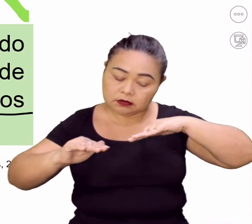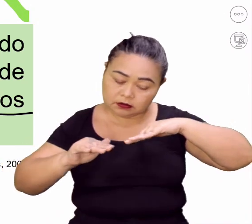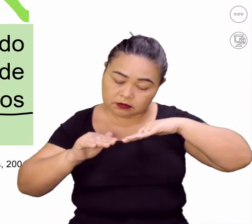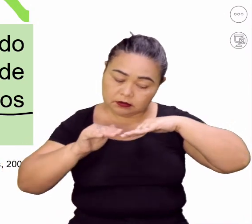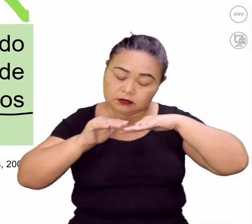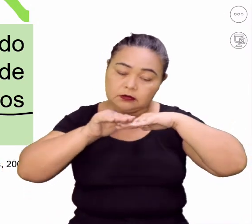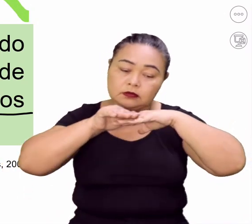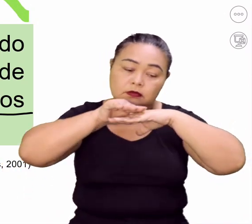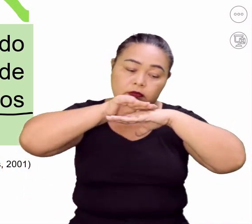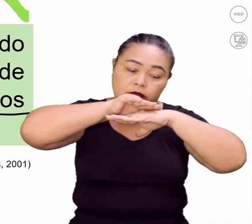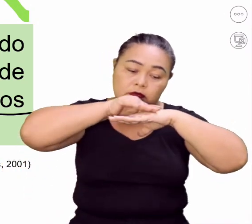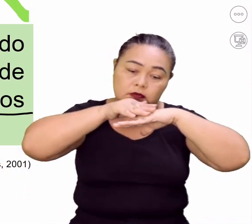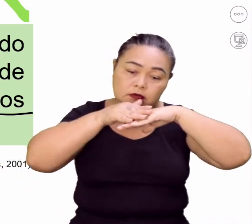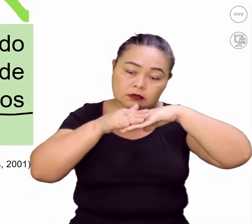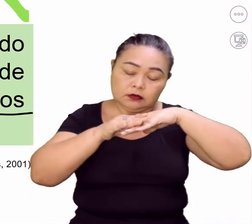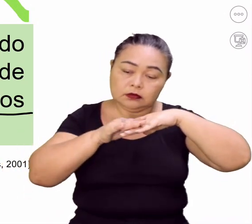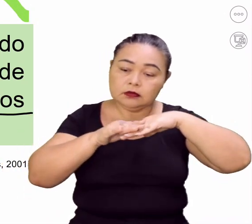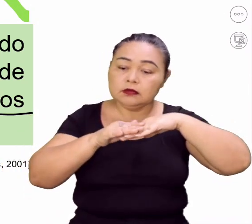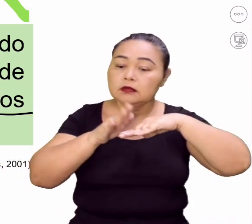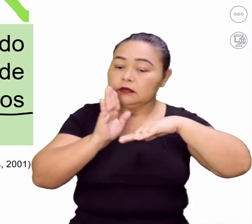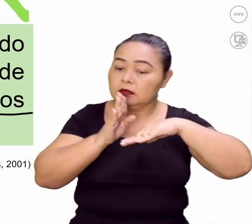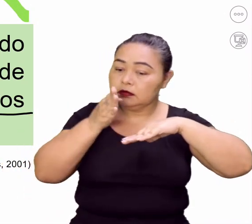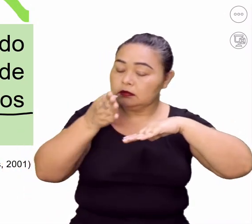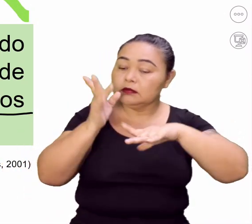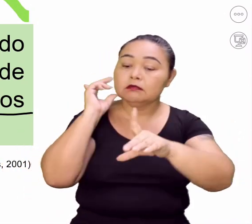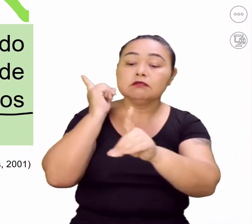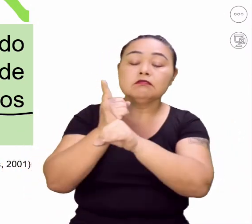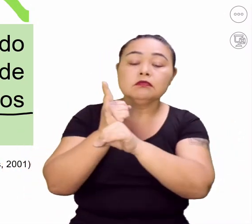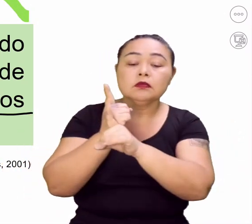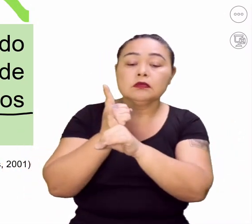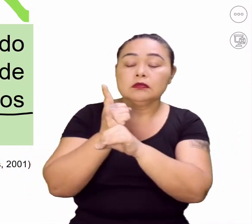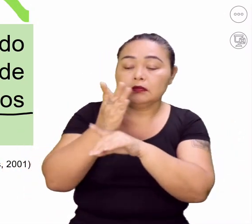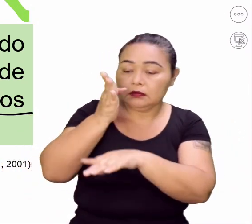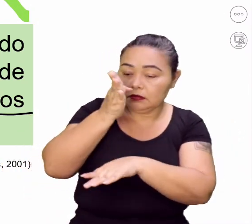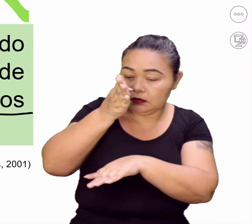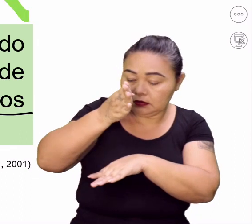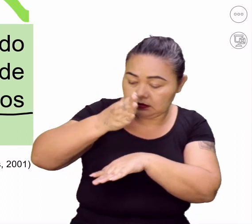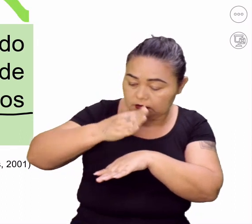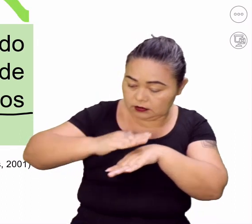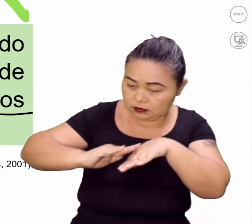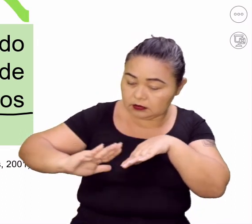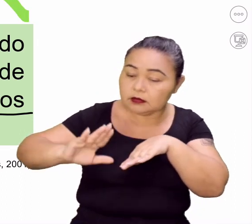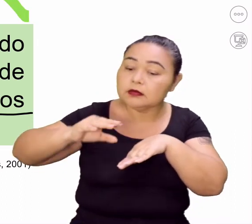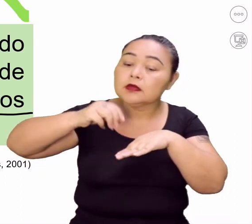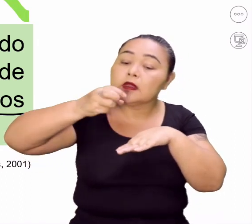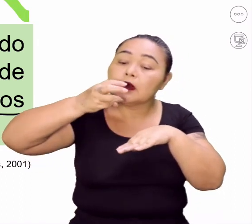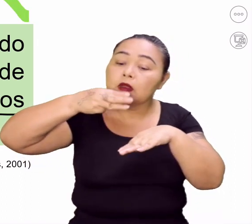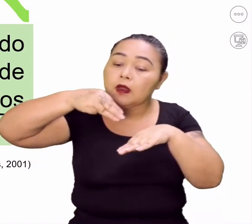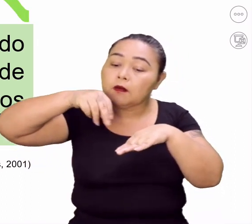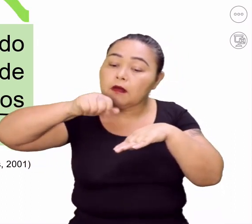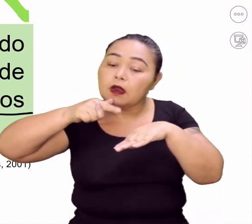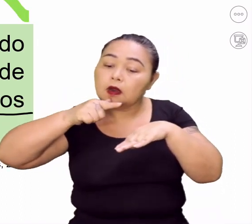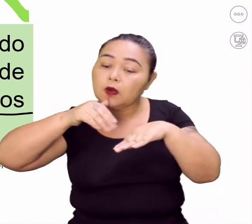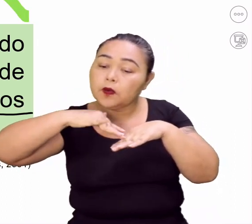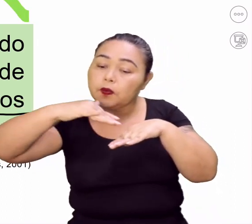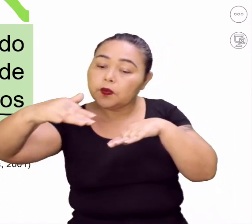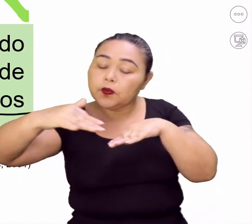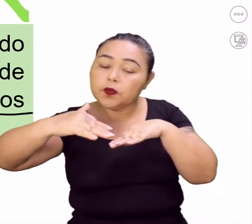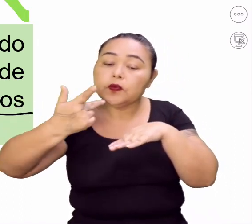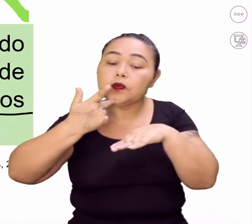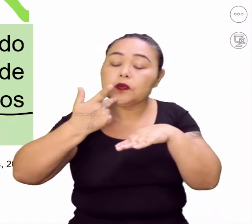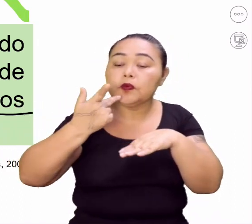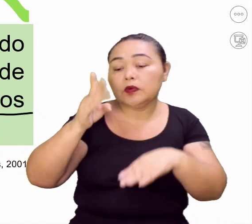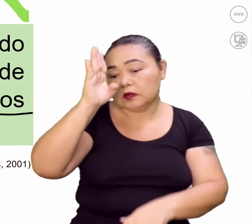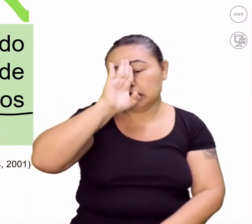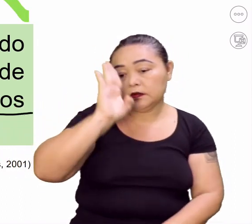Já a depressão absoluta, a gente pode encontrar ela abaixo do nível do mar. Mas, nesse caso, estamos falando